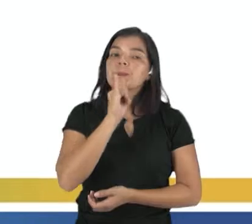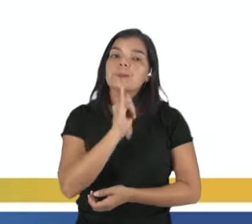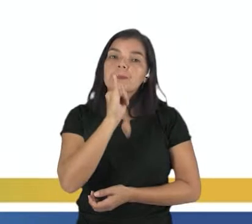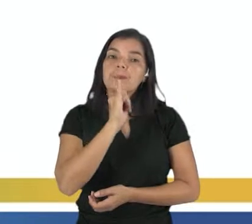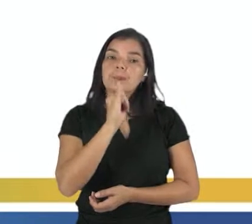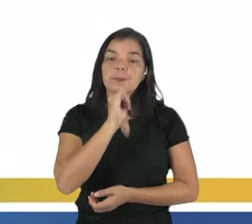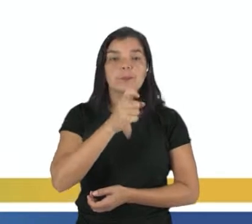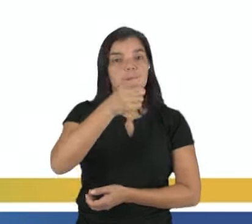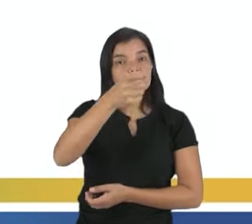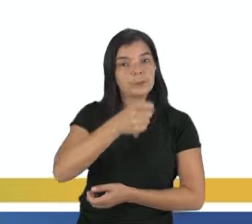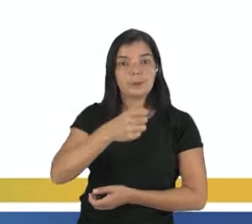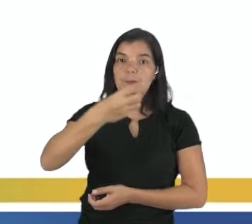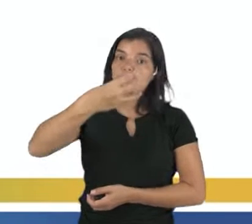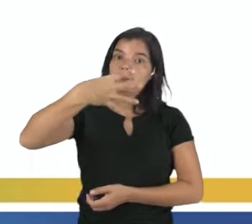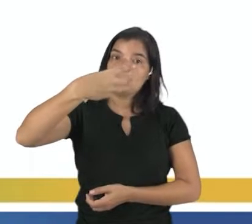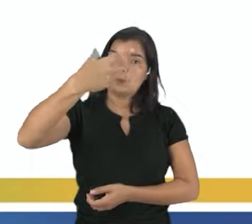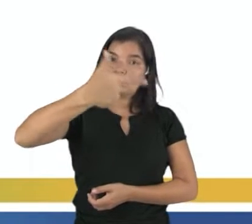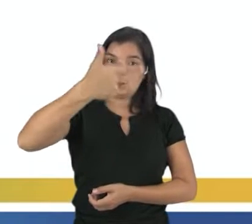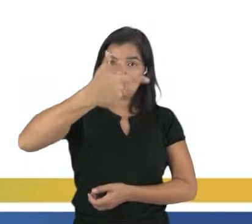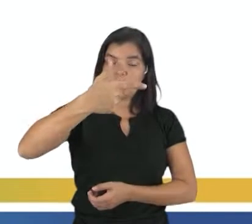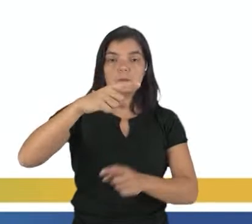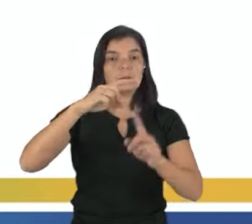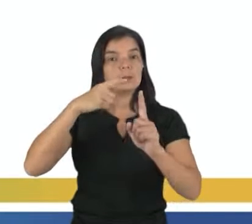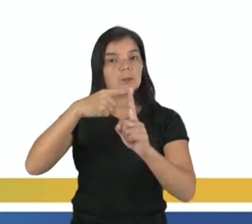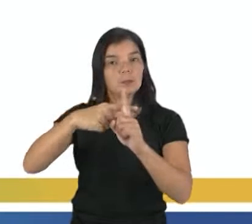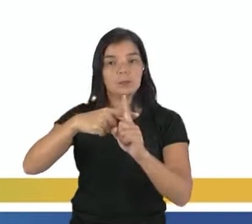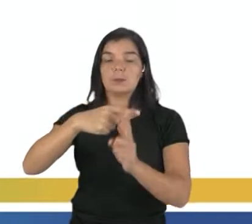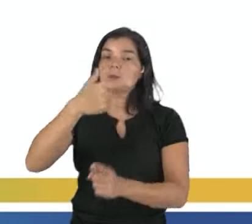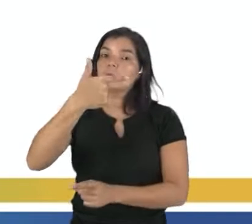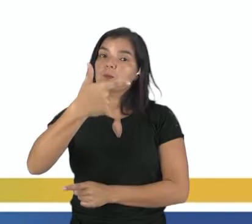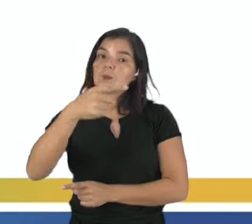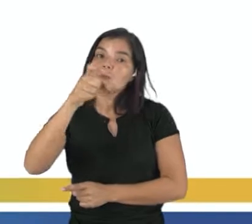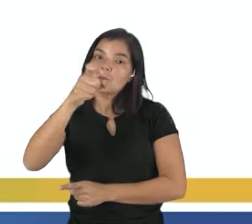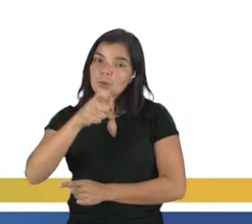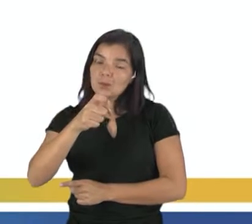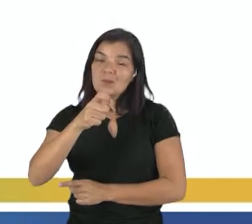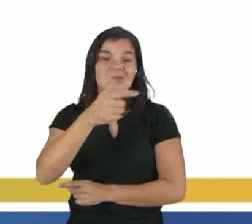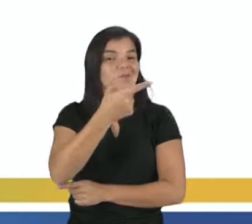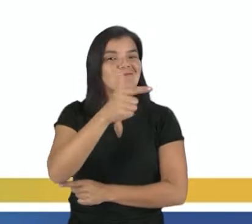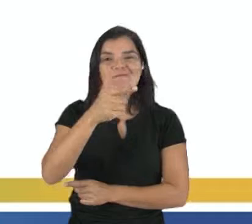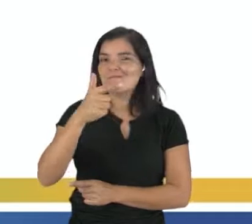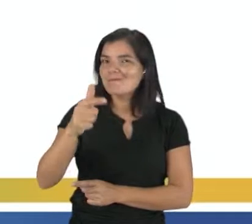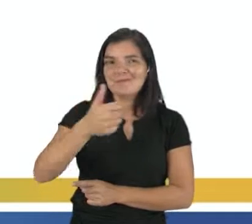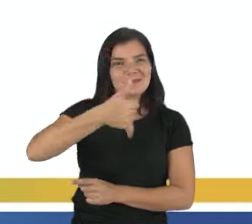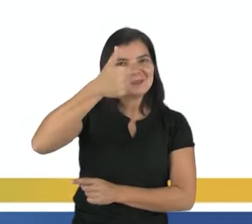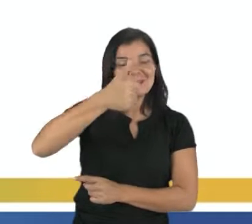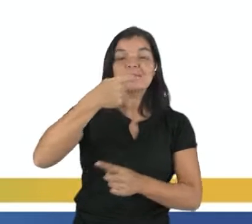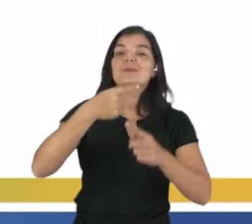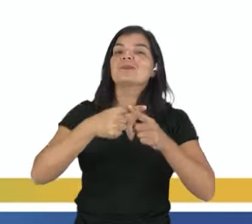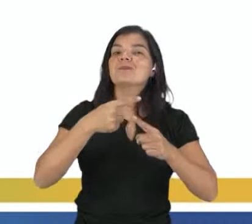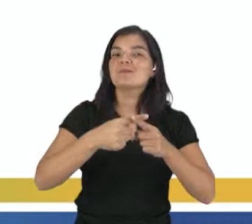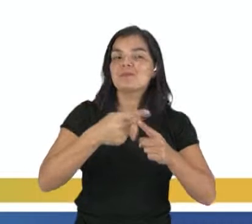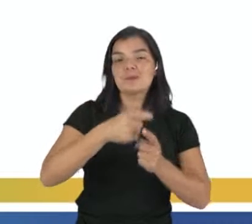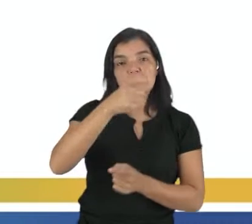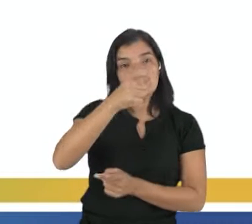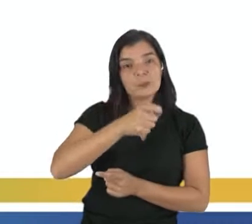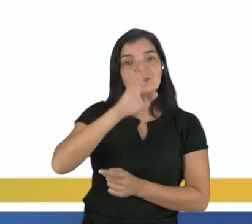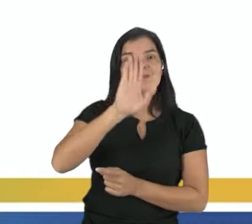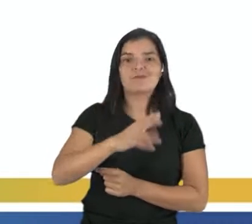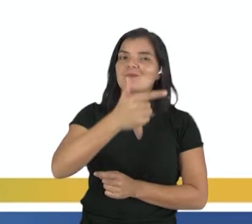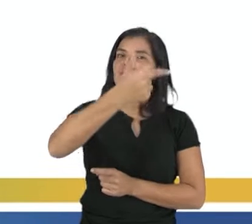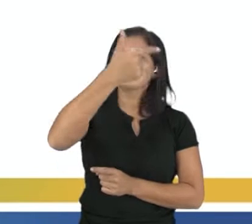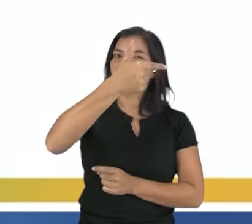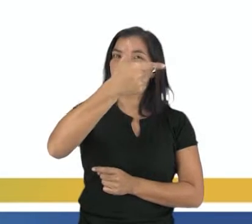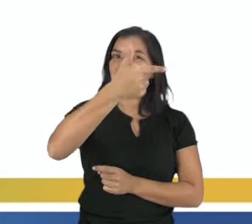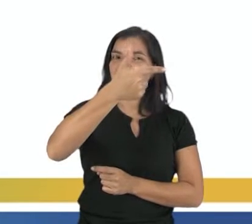por exemplo x ao quadrado + 2x = 5 não é uma equação do primeiro grau Por que por que o X